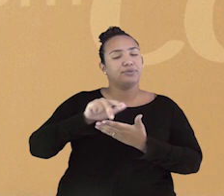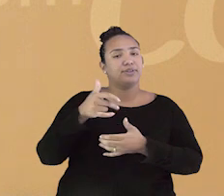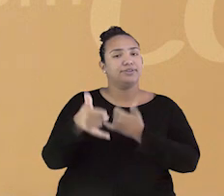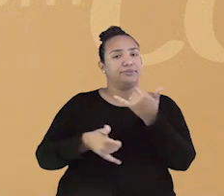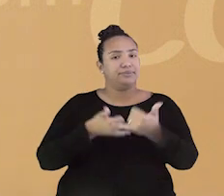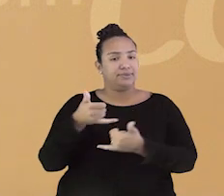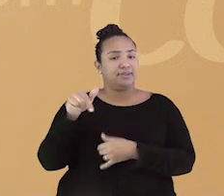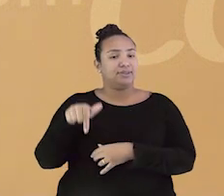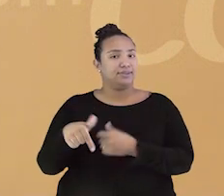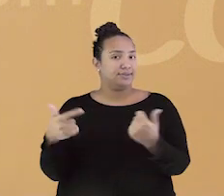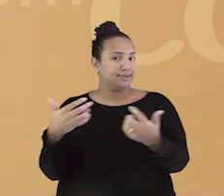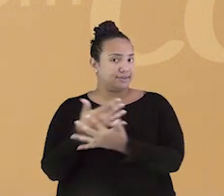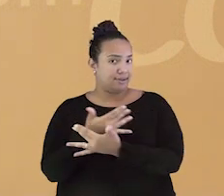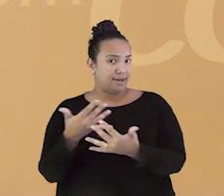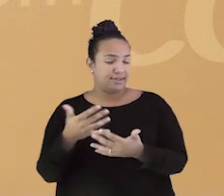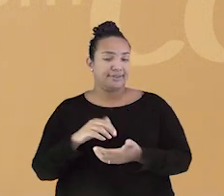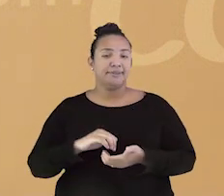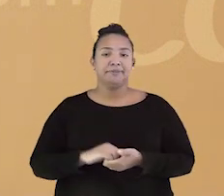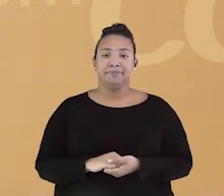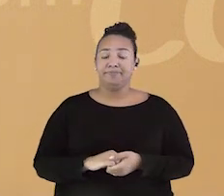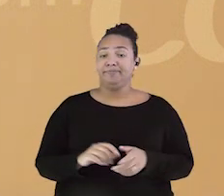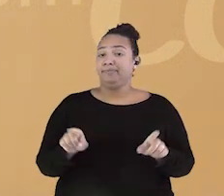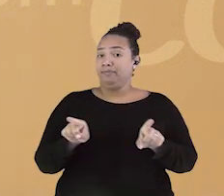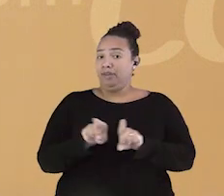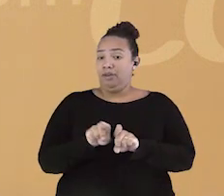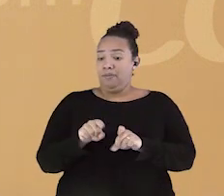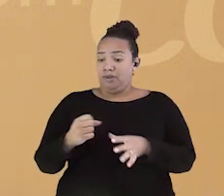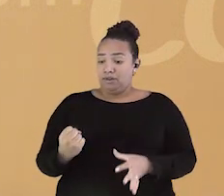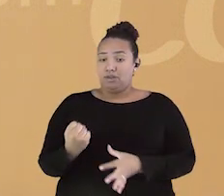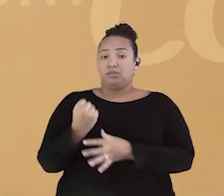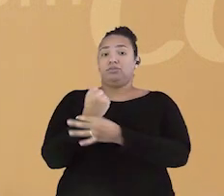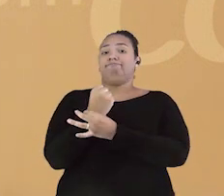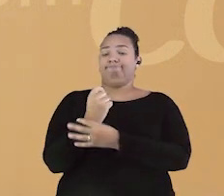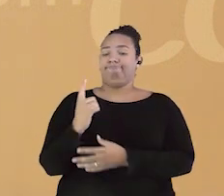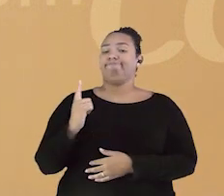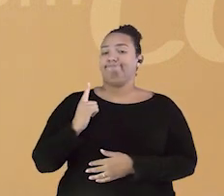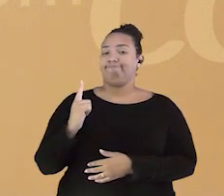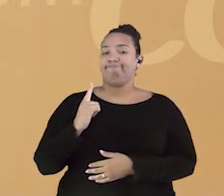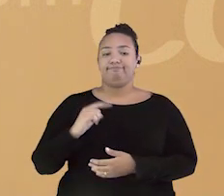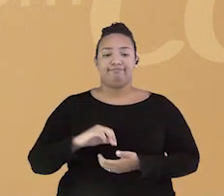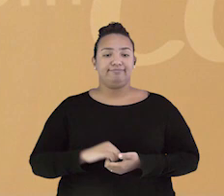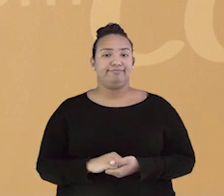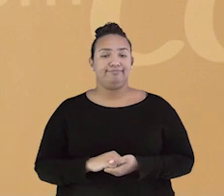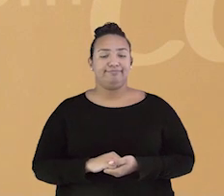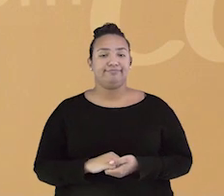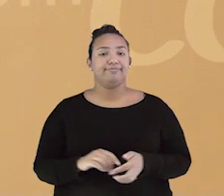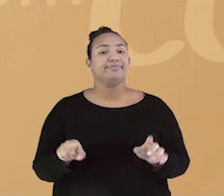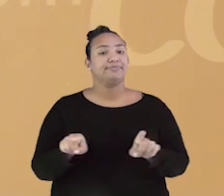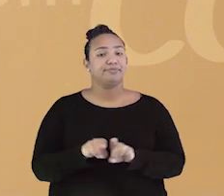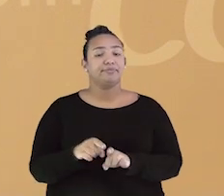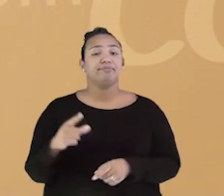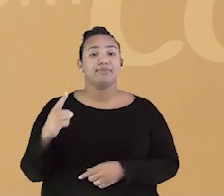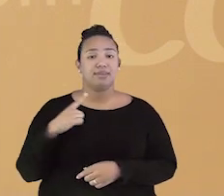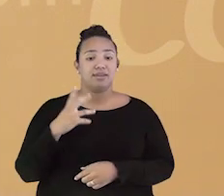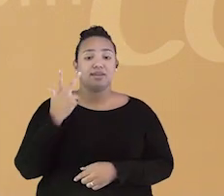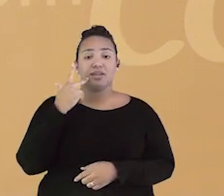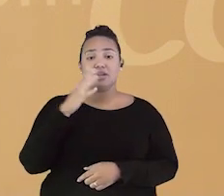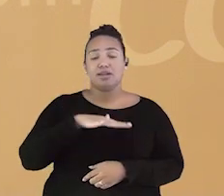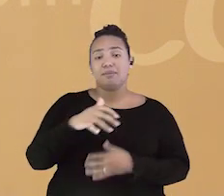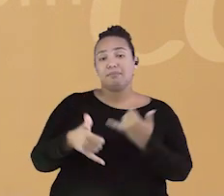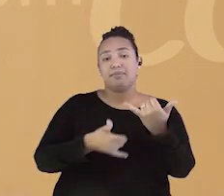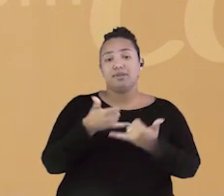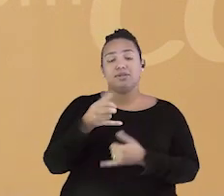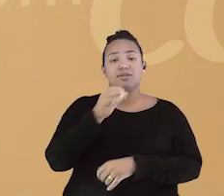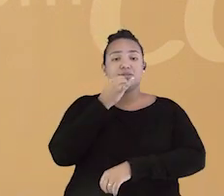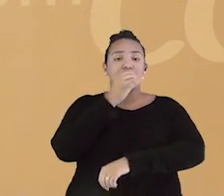áreas urbanas, sem colocar em risco a segurança das crianças. Existem ainda crianças que brincam nos parques e